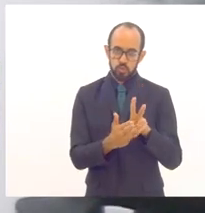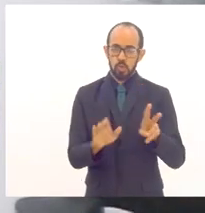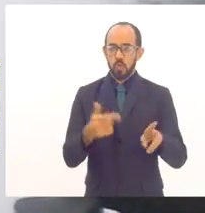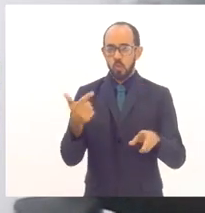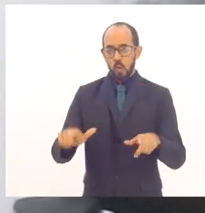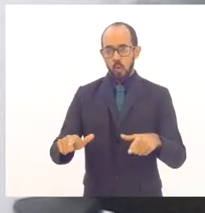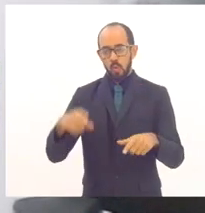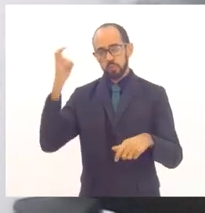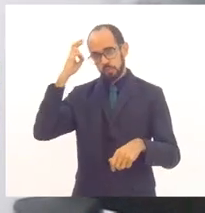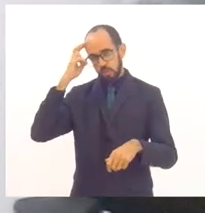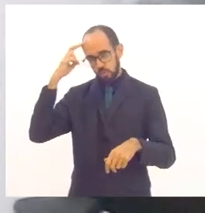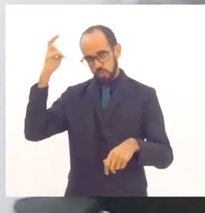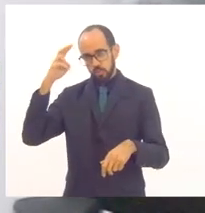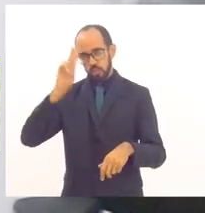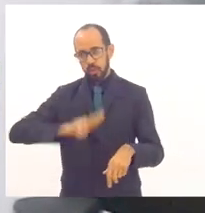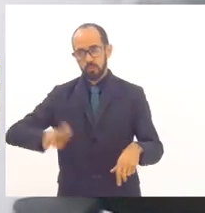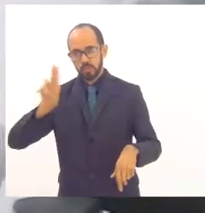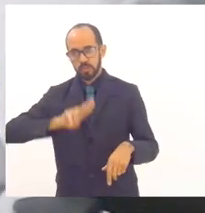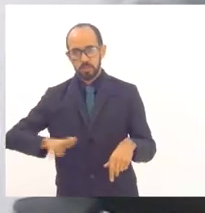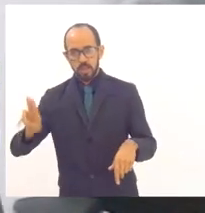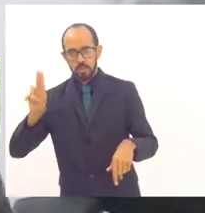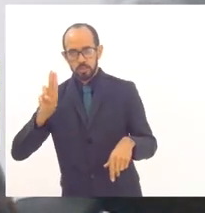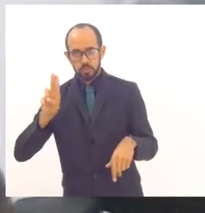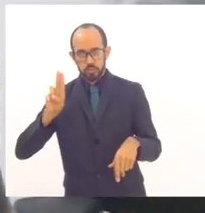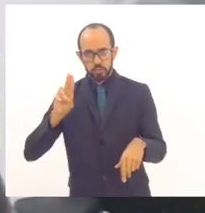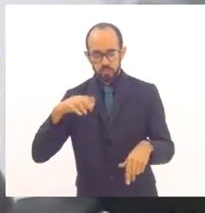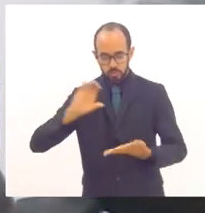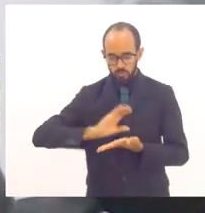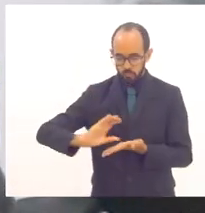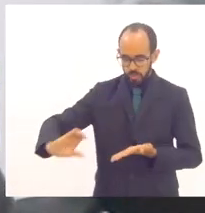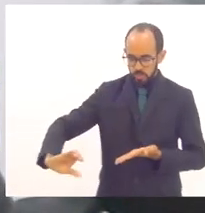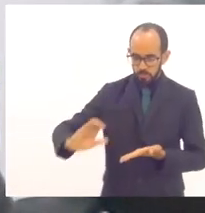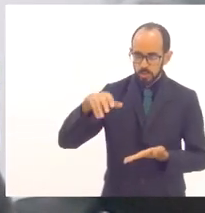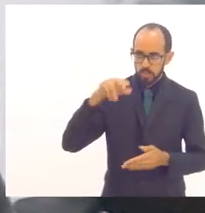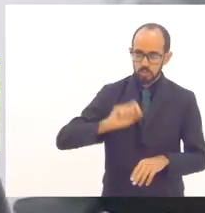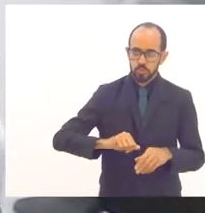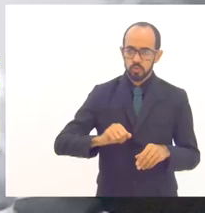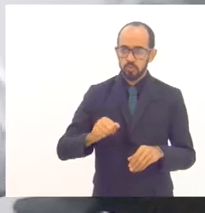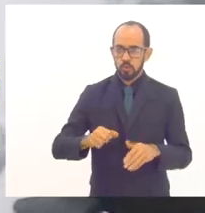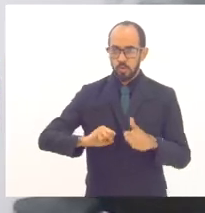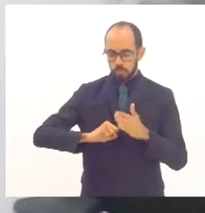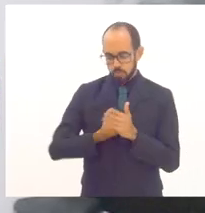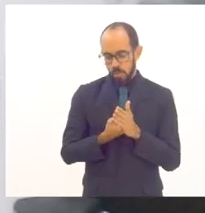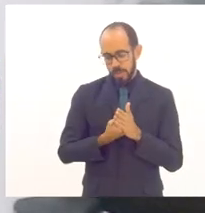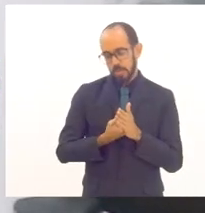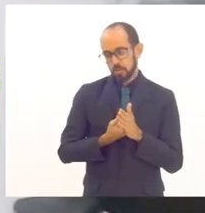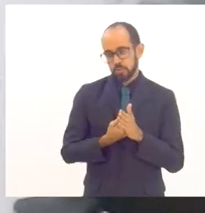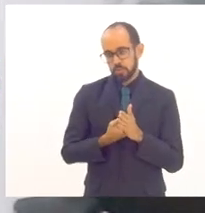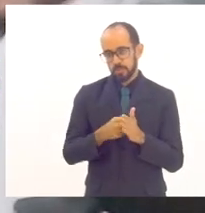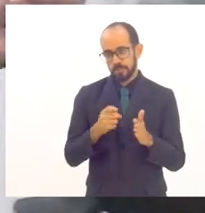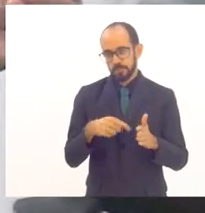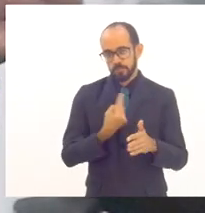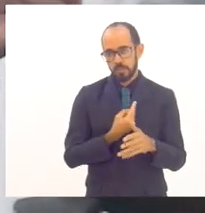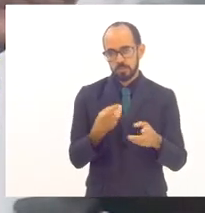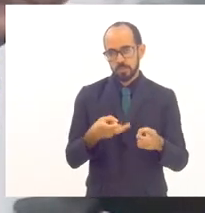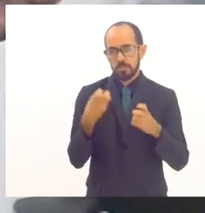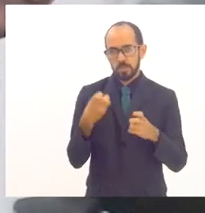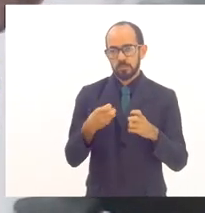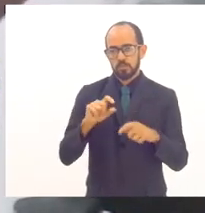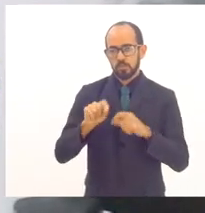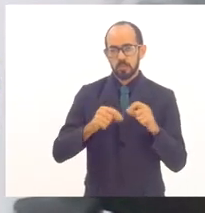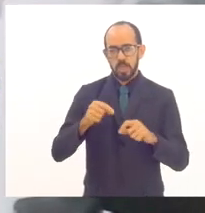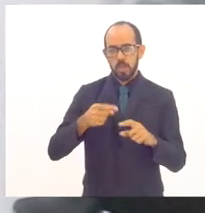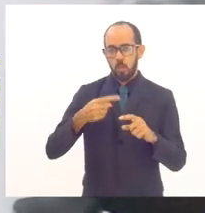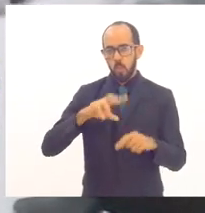da cultura, da universidade, os investimentos foram contingenciados. Nós vimos que o negacionismo,